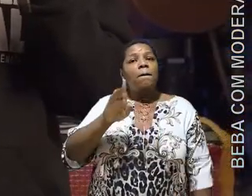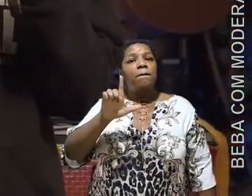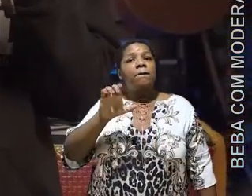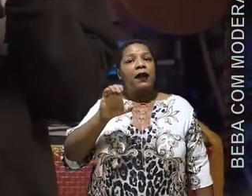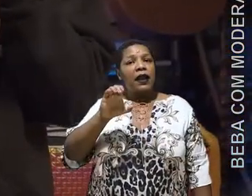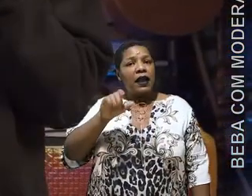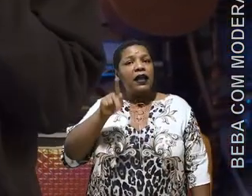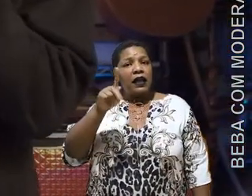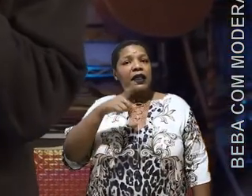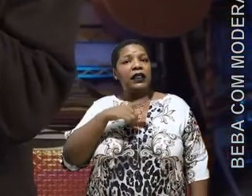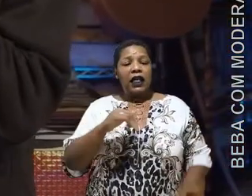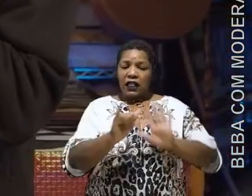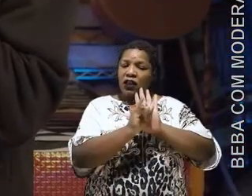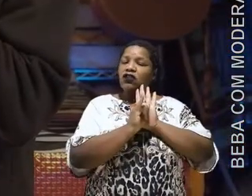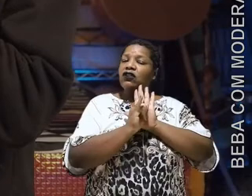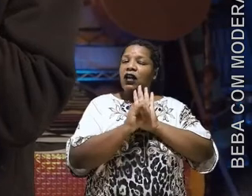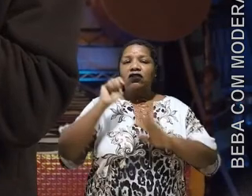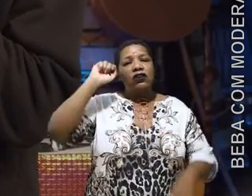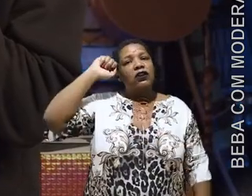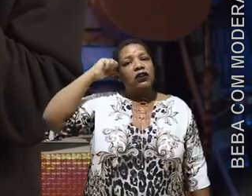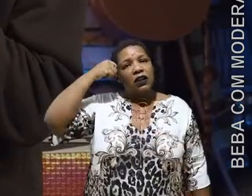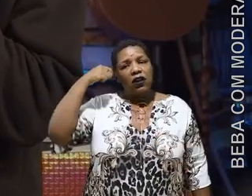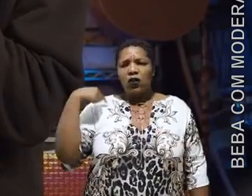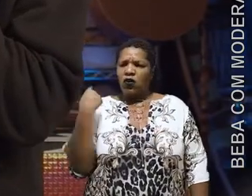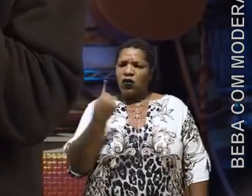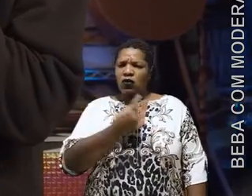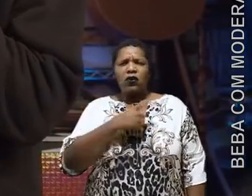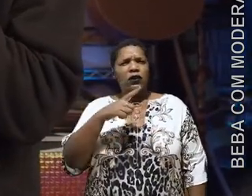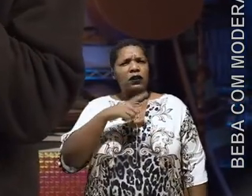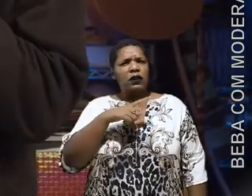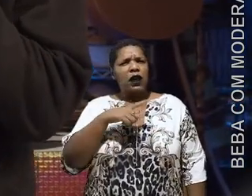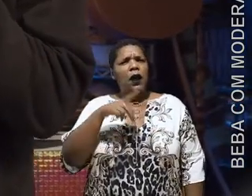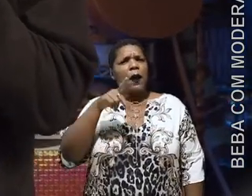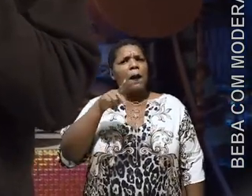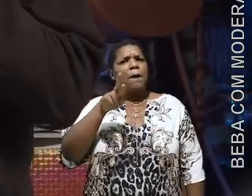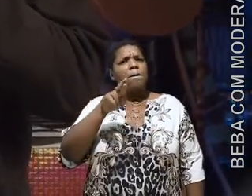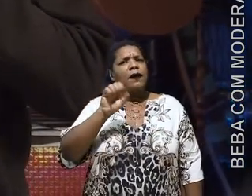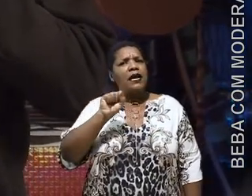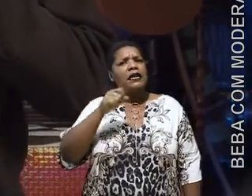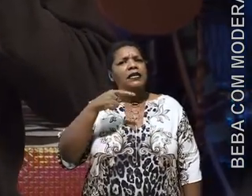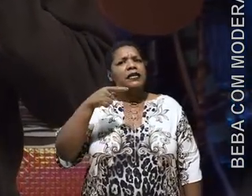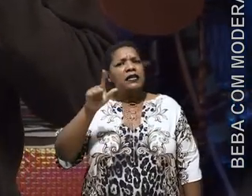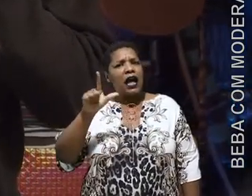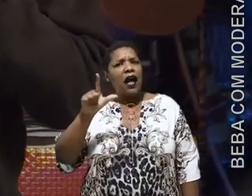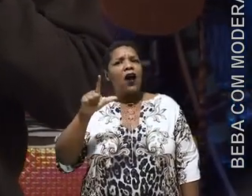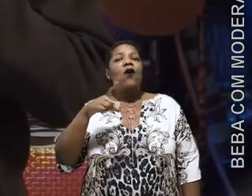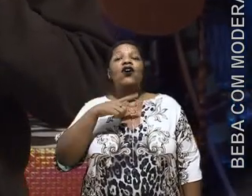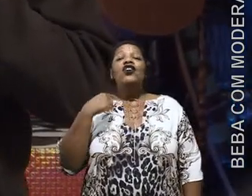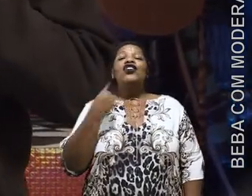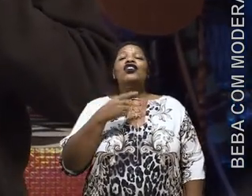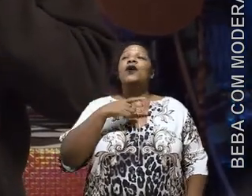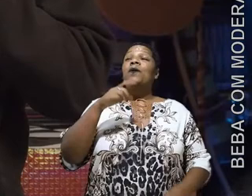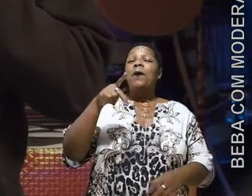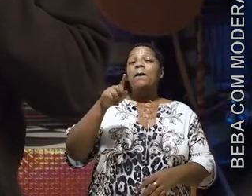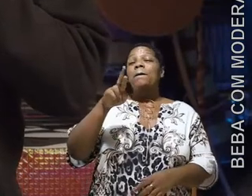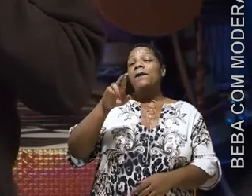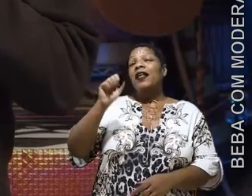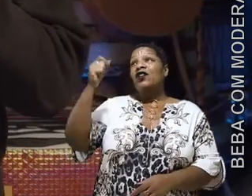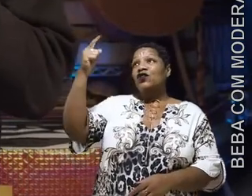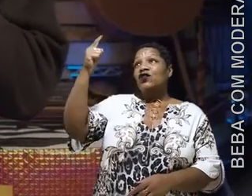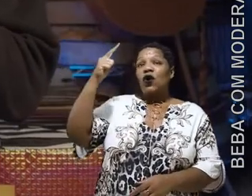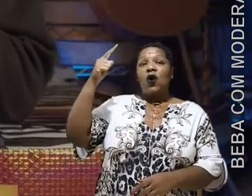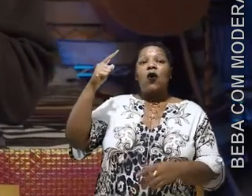essas hein Olha nós somos território território negro território Black nós somos nós temos identidade Negra nós